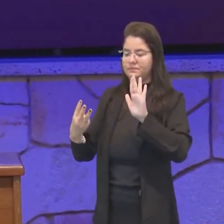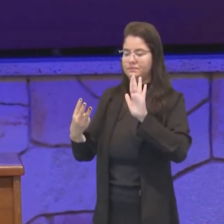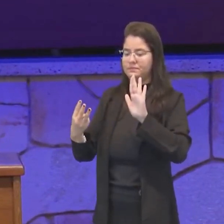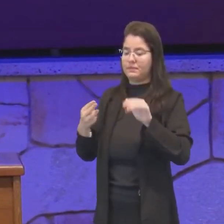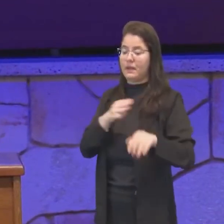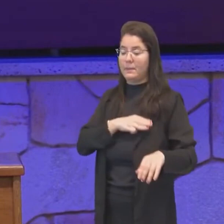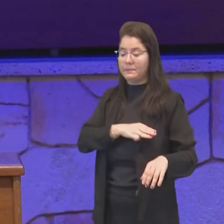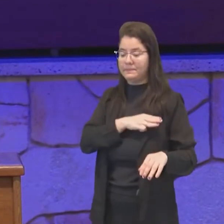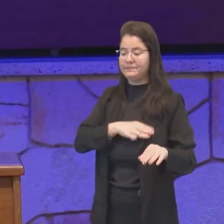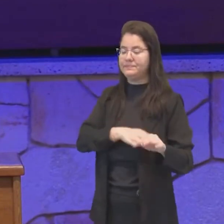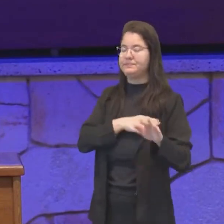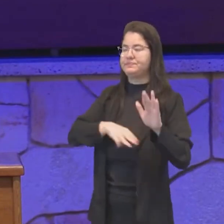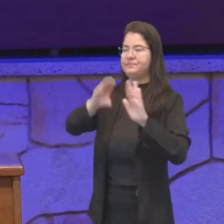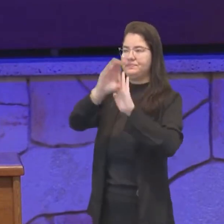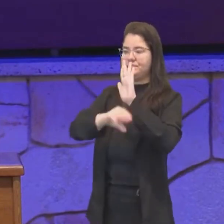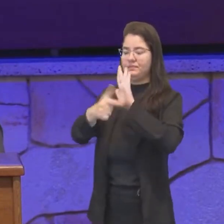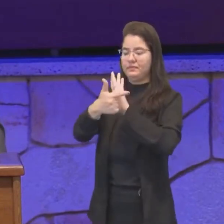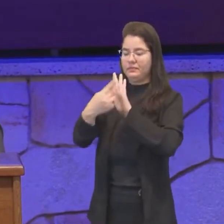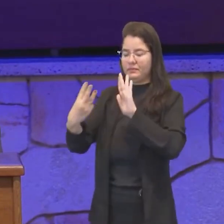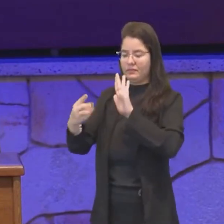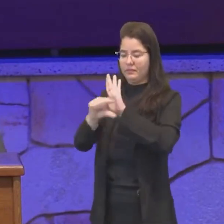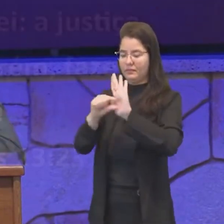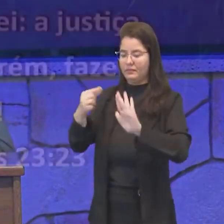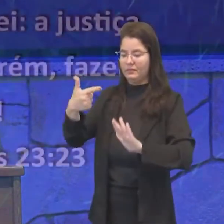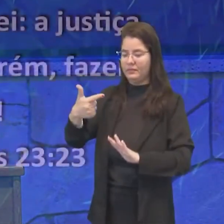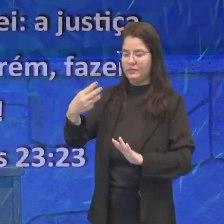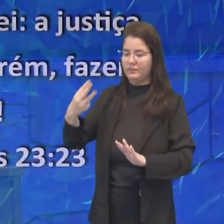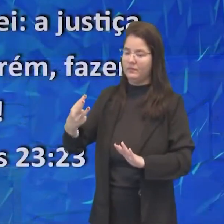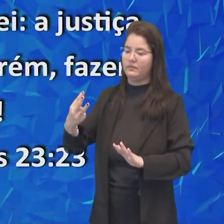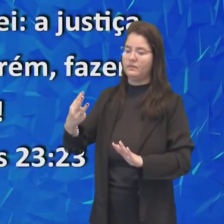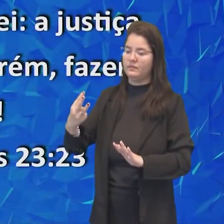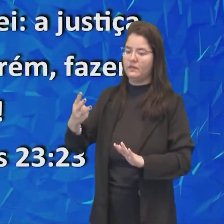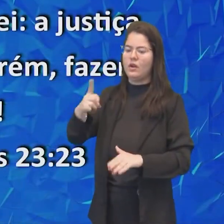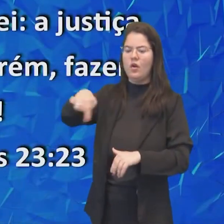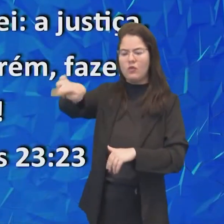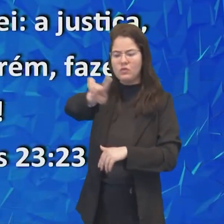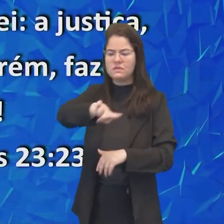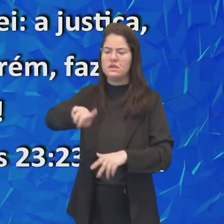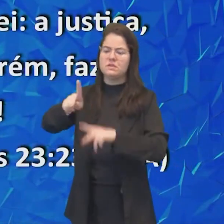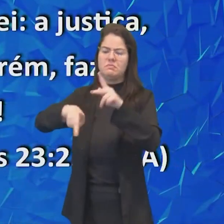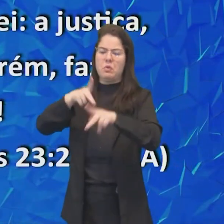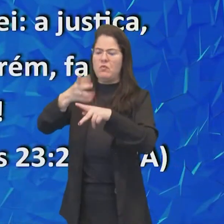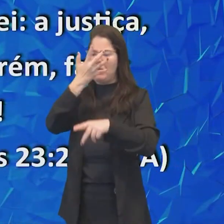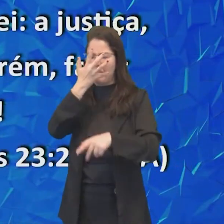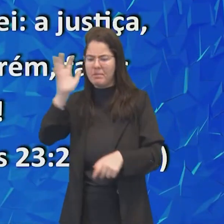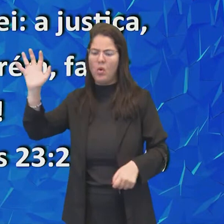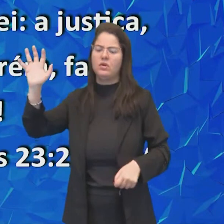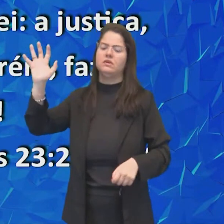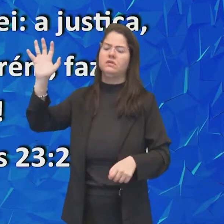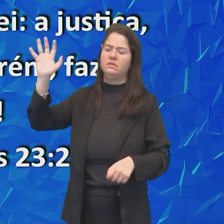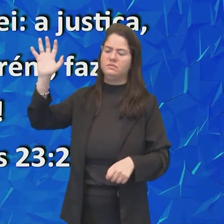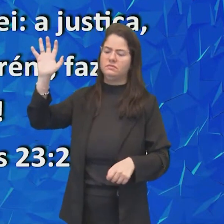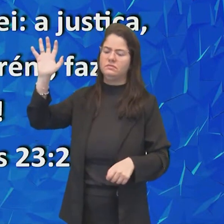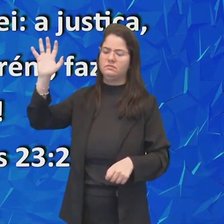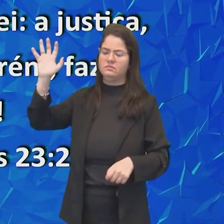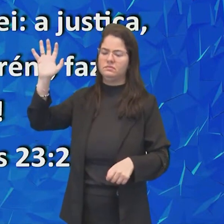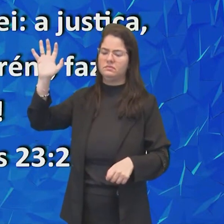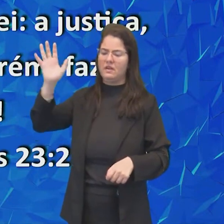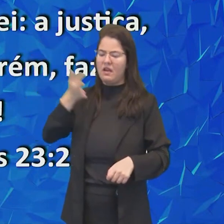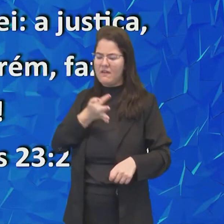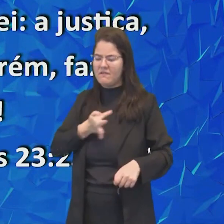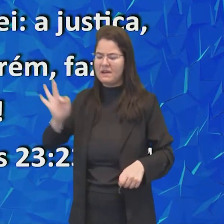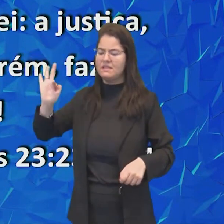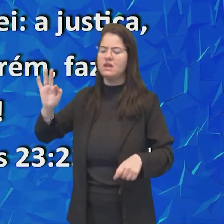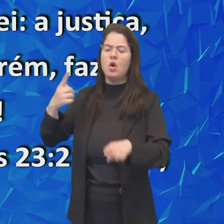Mateus 23, verso 23. Ai de vós, escribas e fariseus, hipócritas, porque dais o dízimo